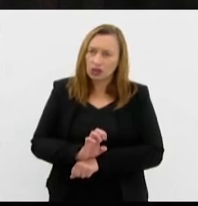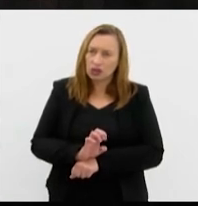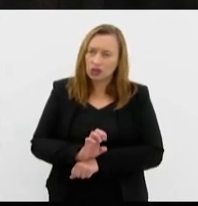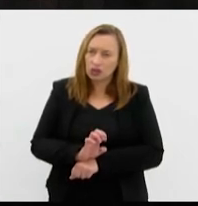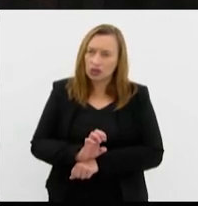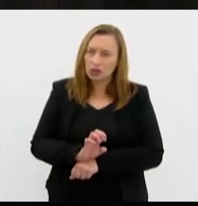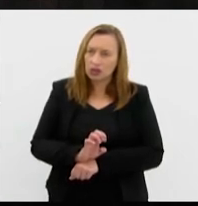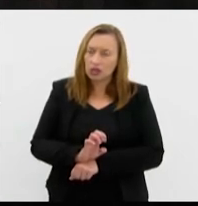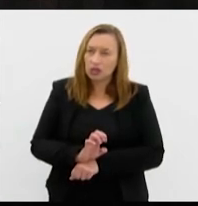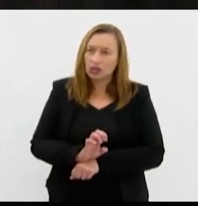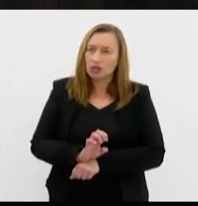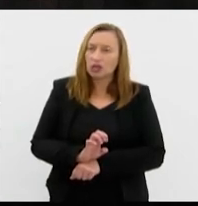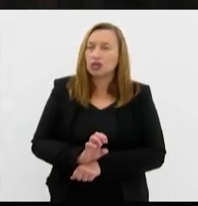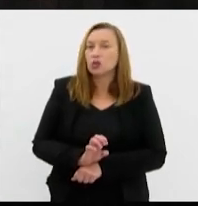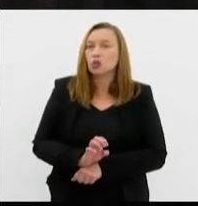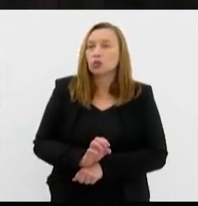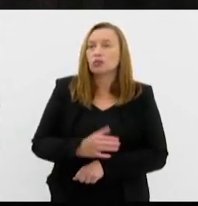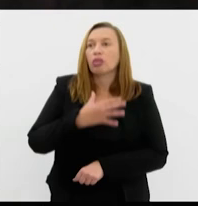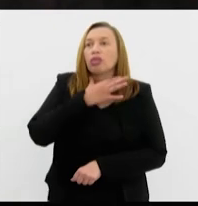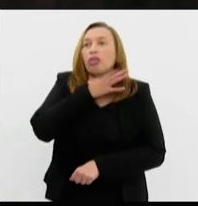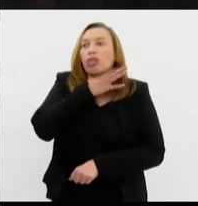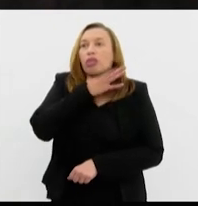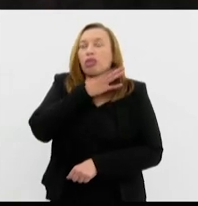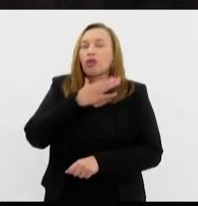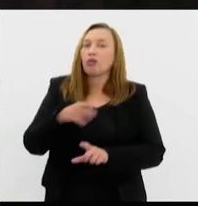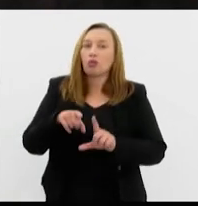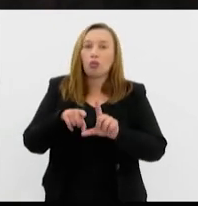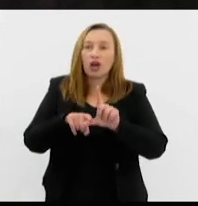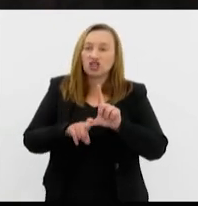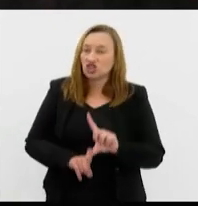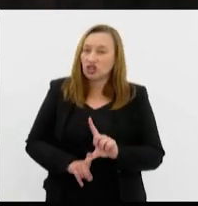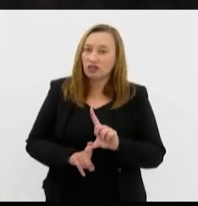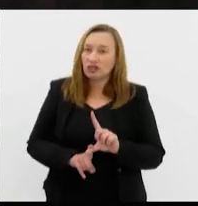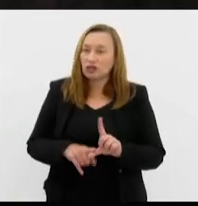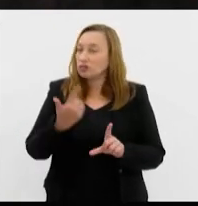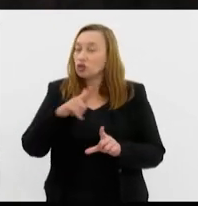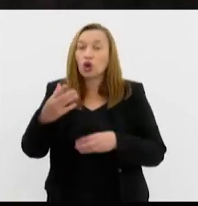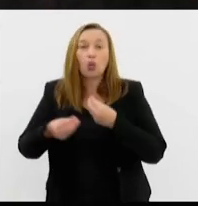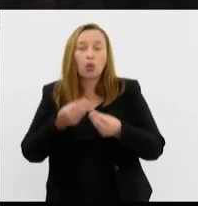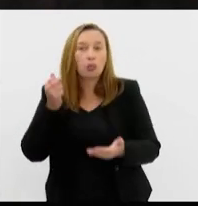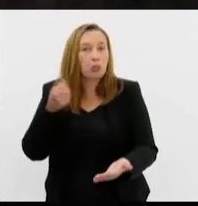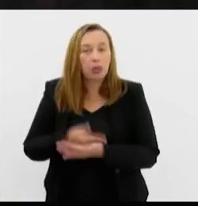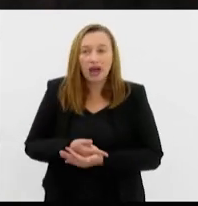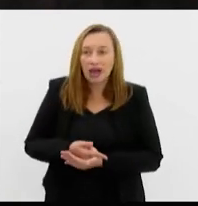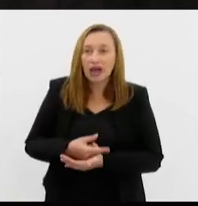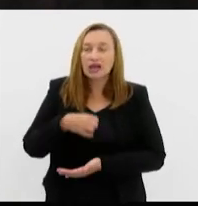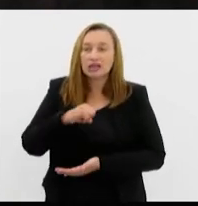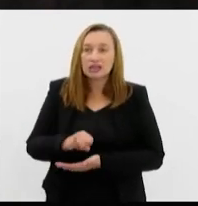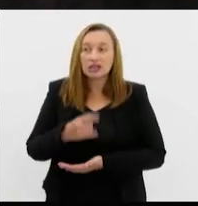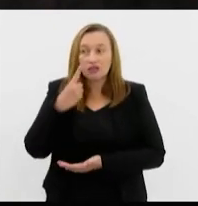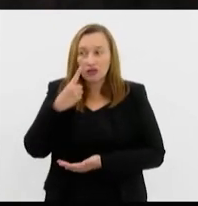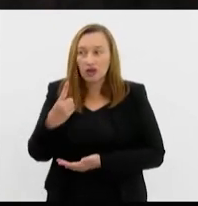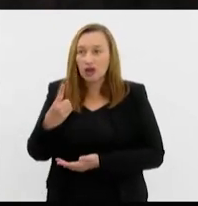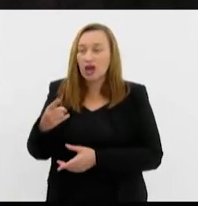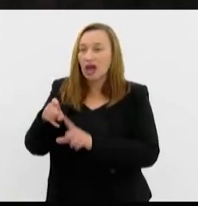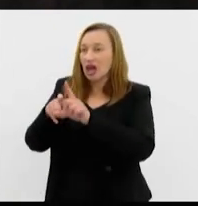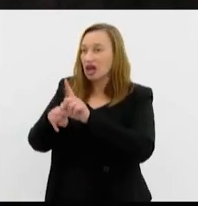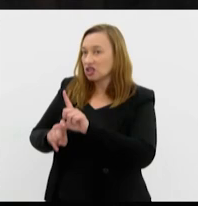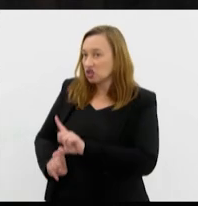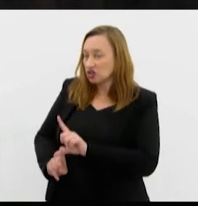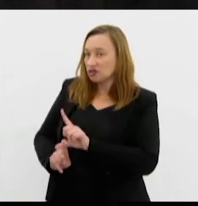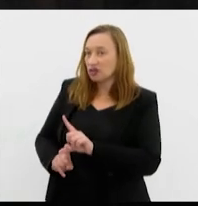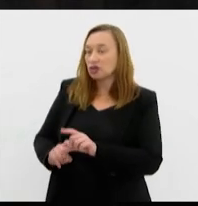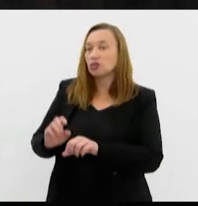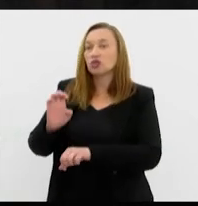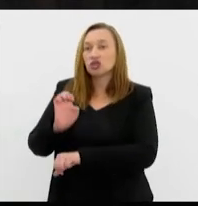serviço da dívida impagável. Até porque, se pegarmos a dívida do Estado com a União